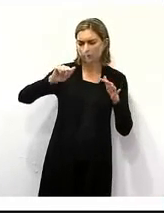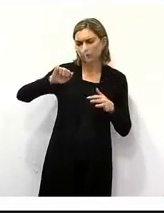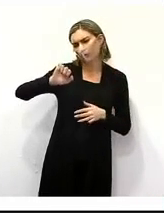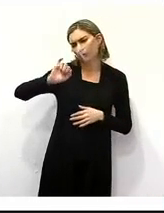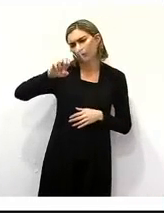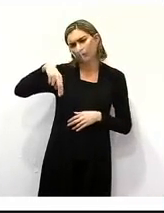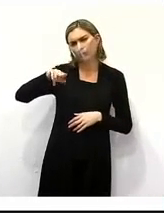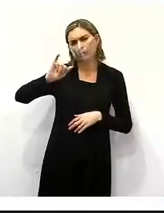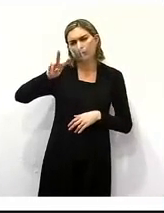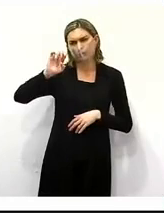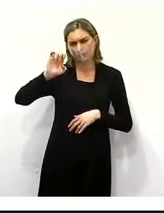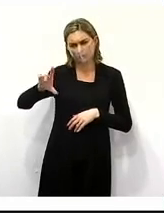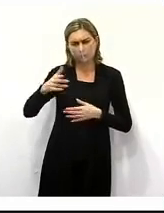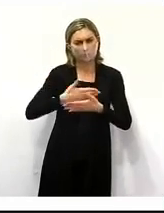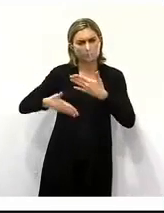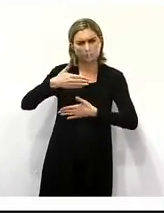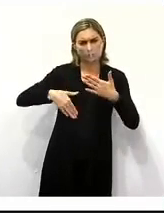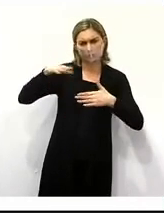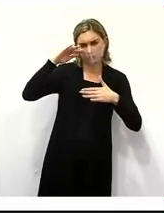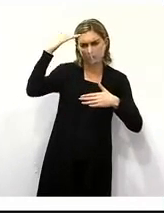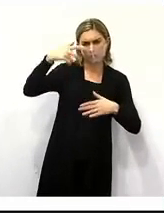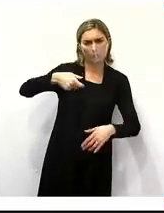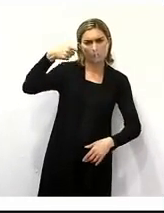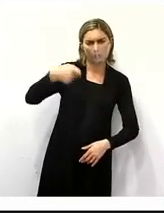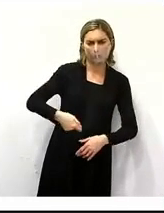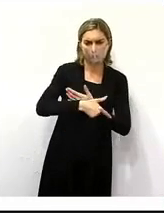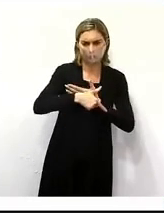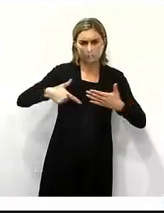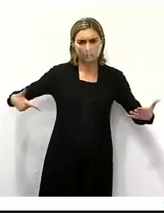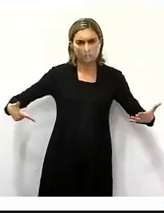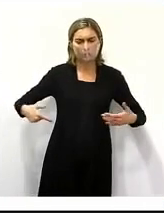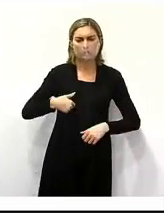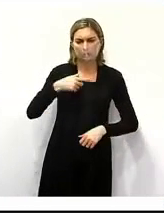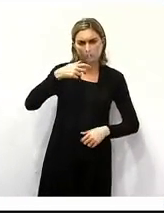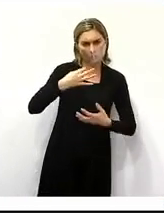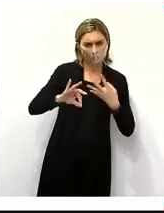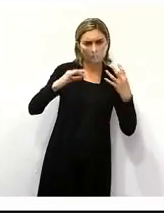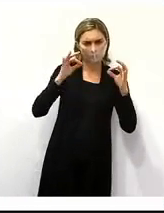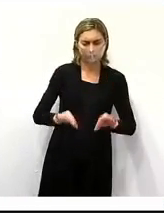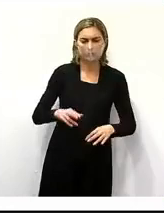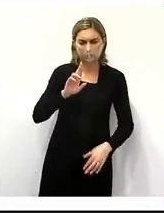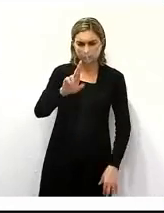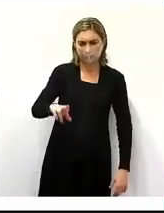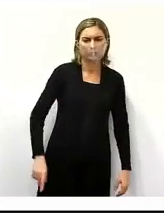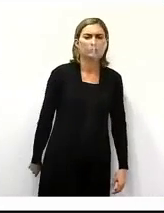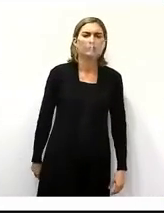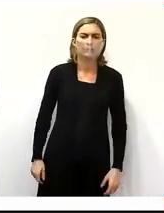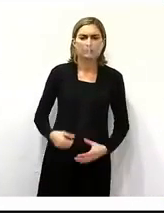Maquiavel acerca da relação entre poder e moral, é correto afirmar? A resposta é a